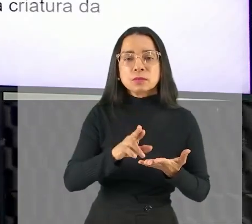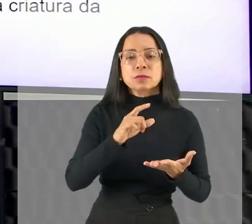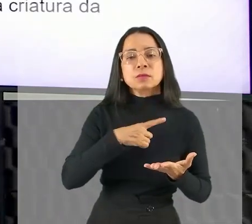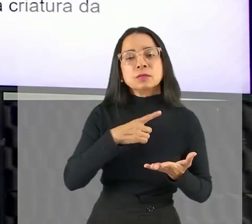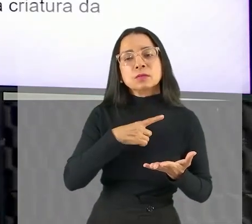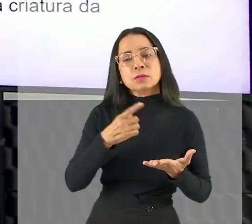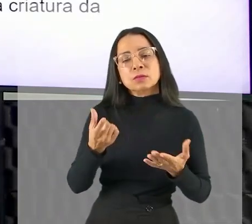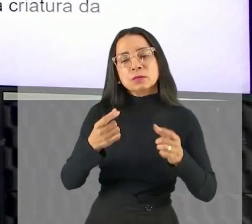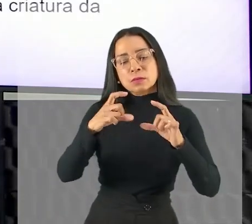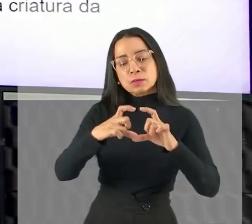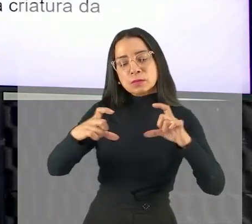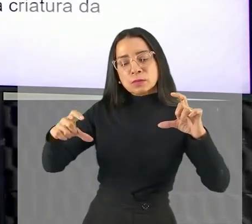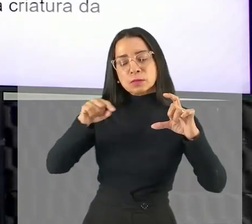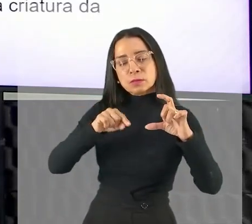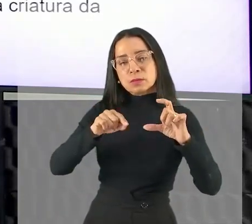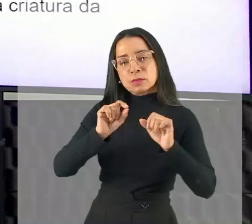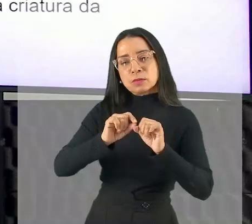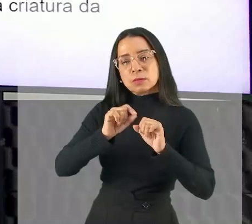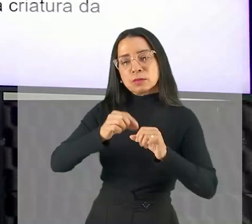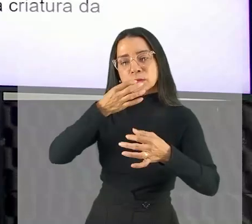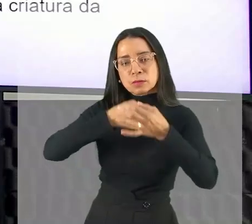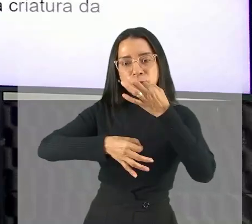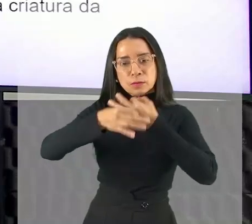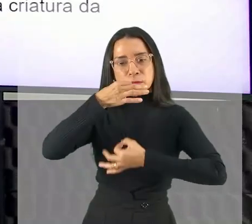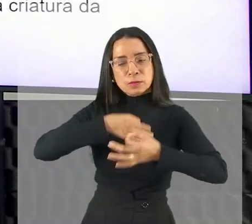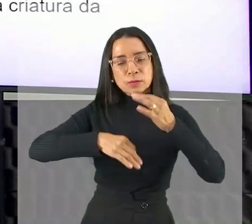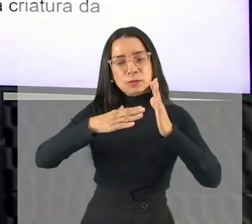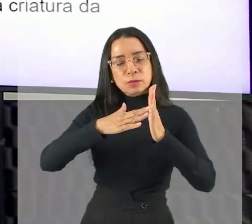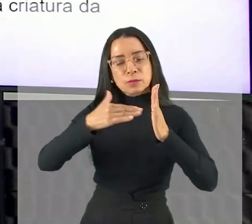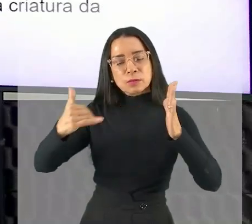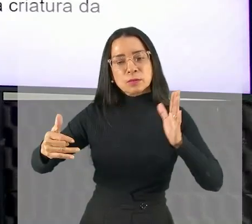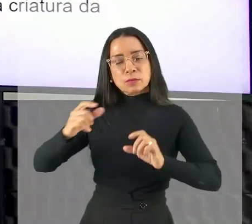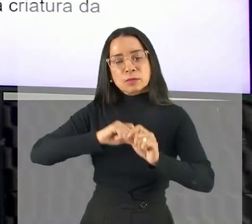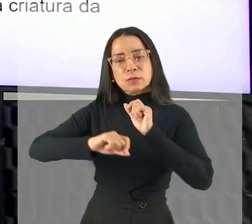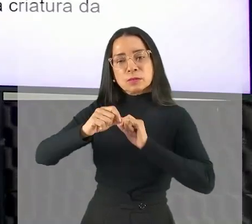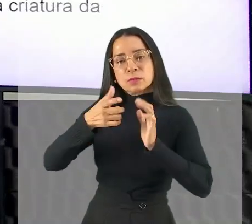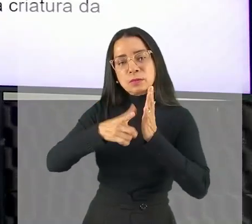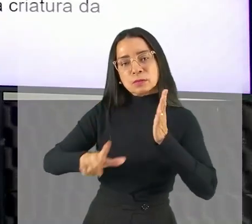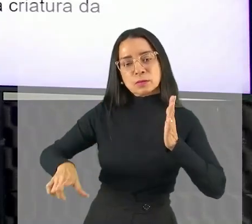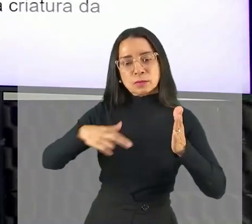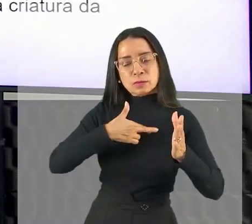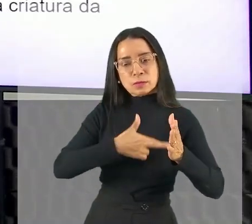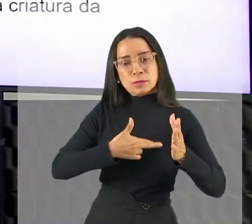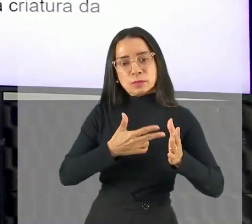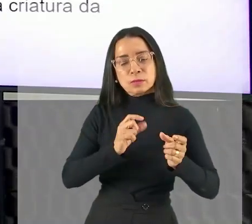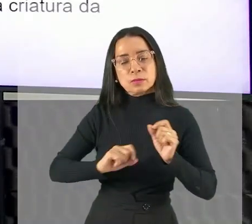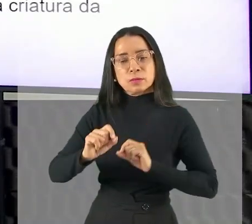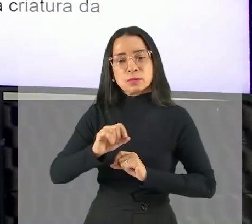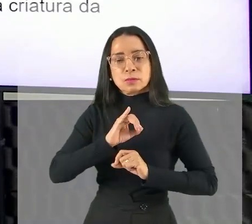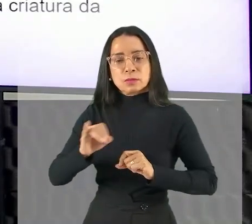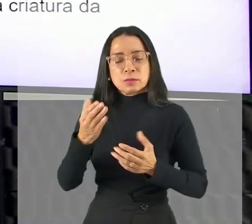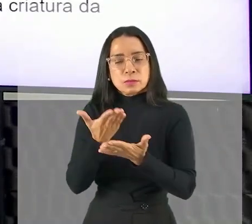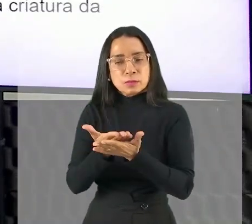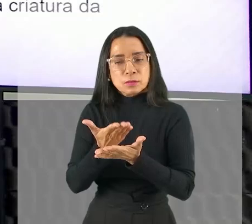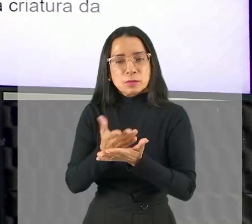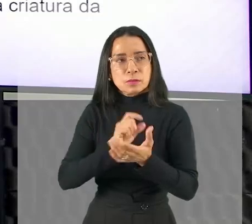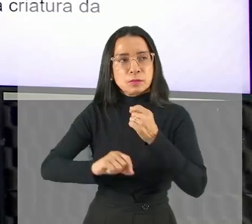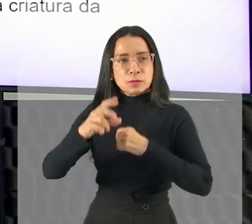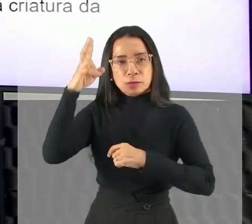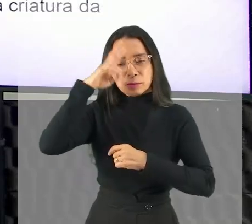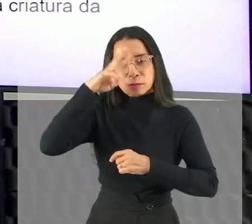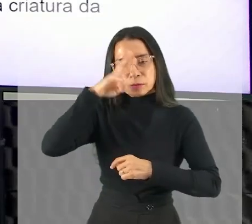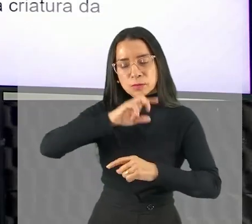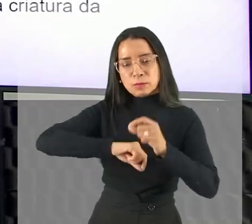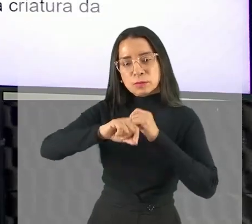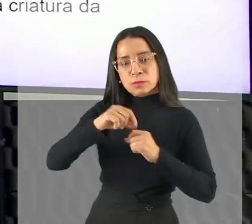gente tem um trecho que vai fazer uma crítica a essa estética literária do romantismo. E se vocês estudaram e estão